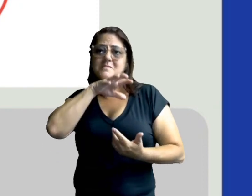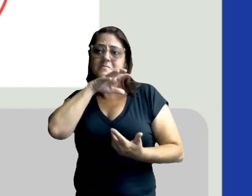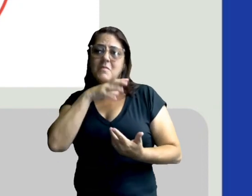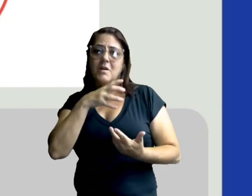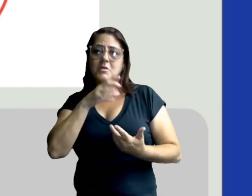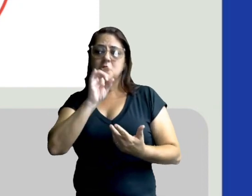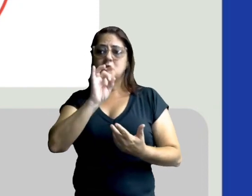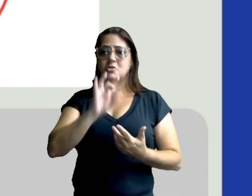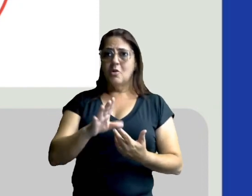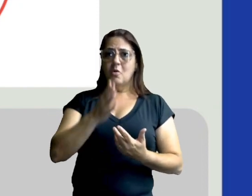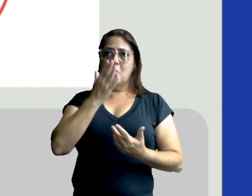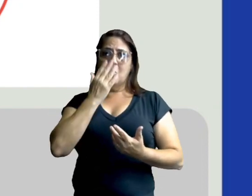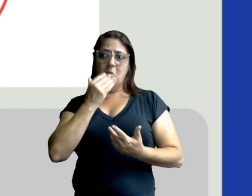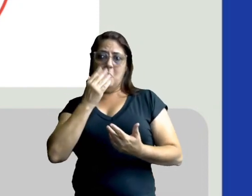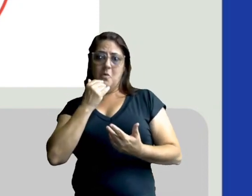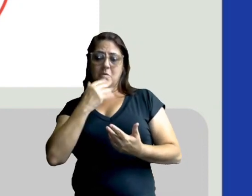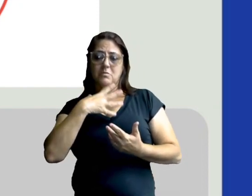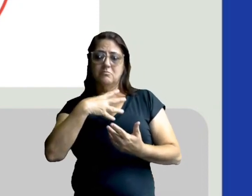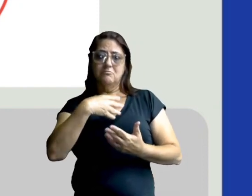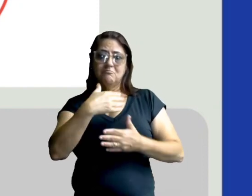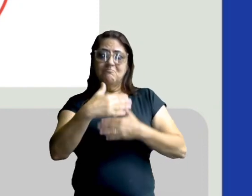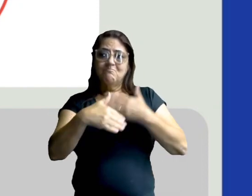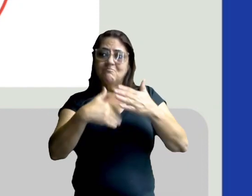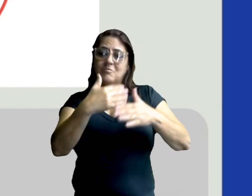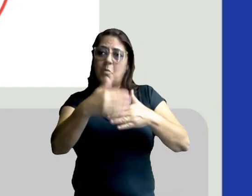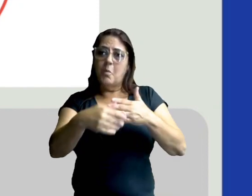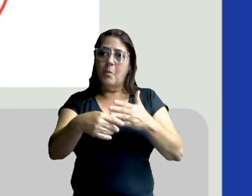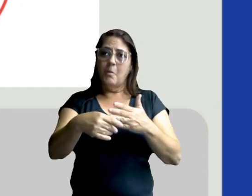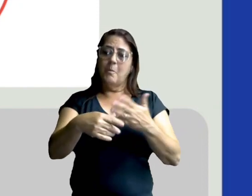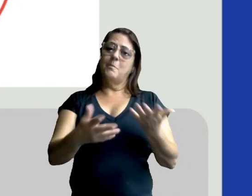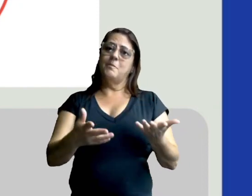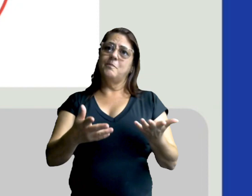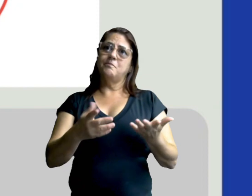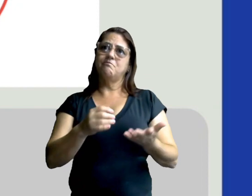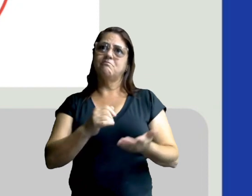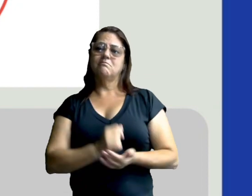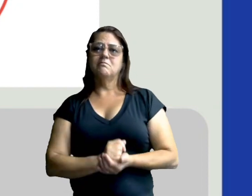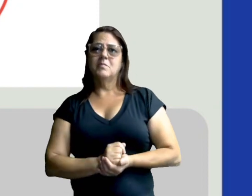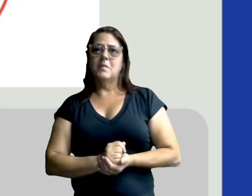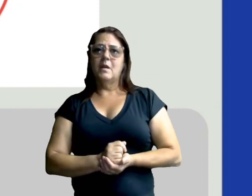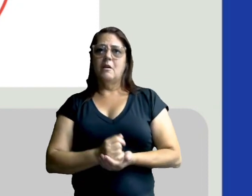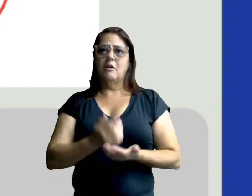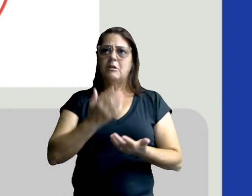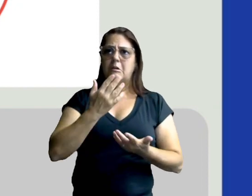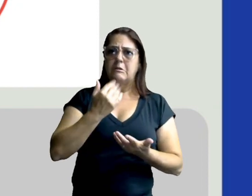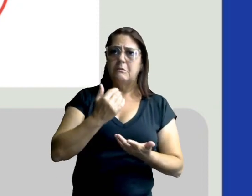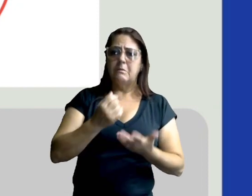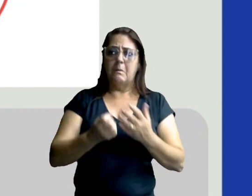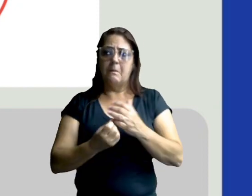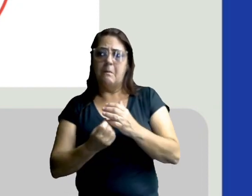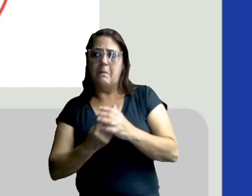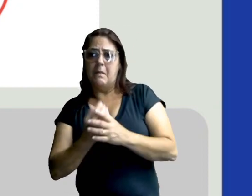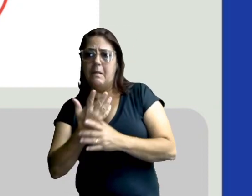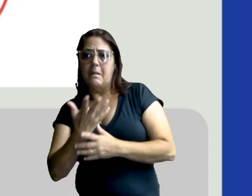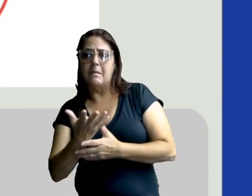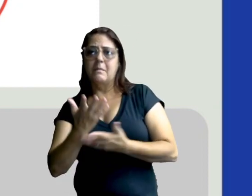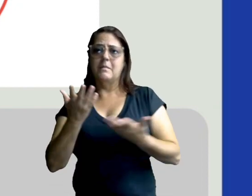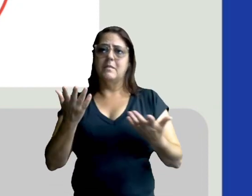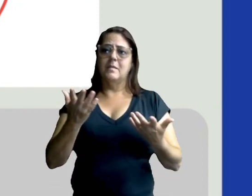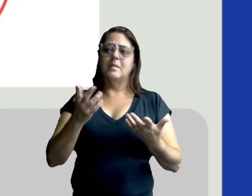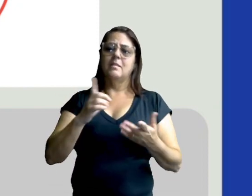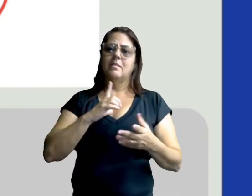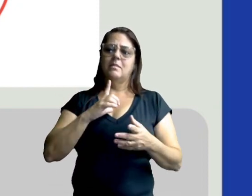que só se alimentam de seres produtores, ou seja, só se alimentam de vegetais ou de plantas. Temos